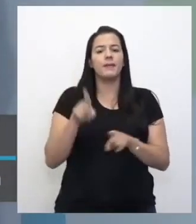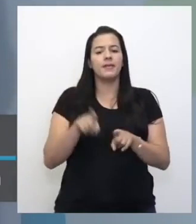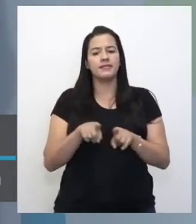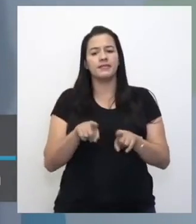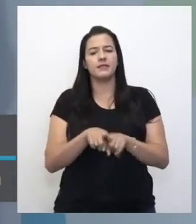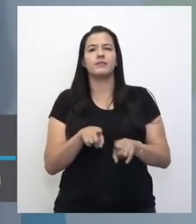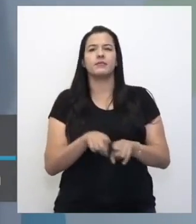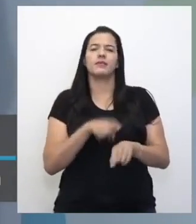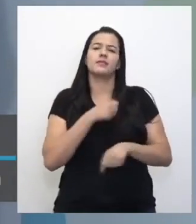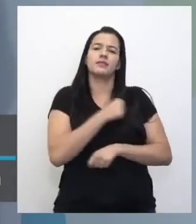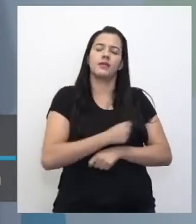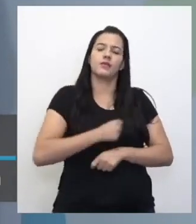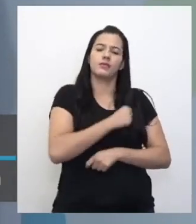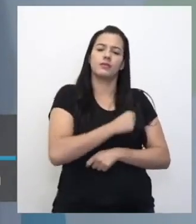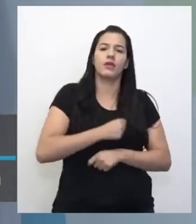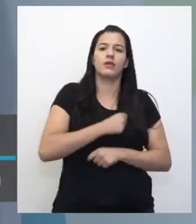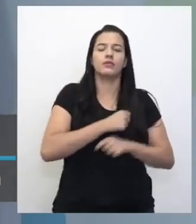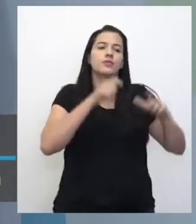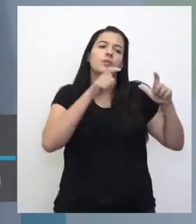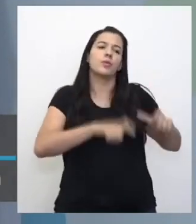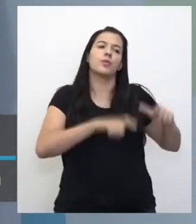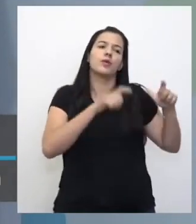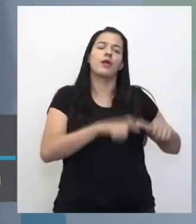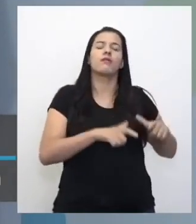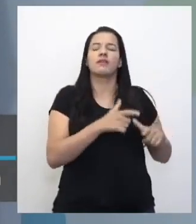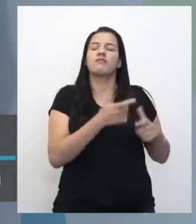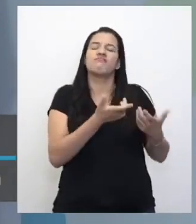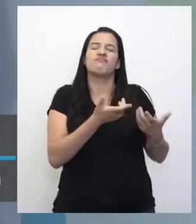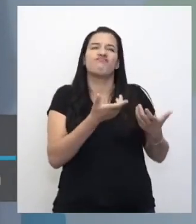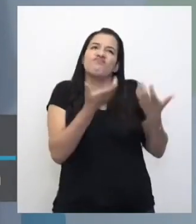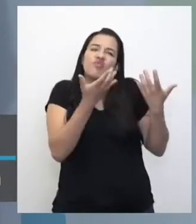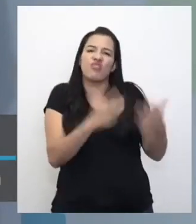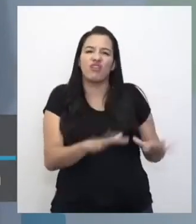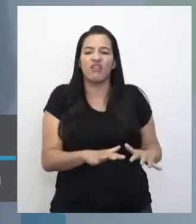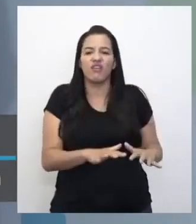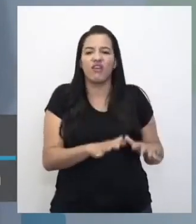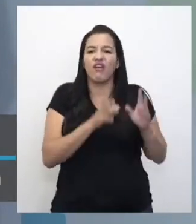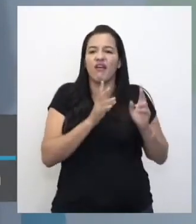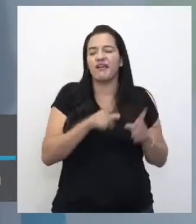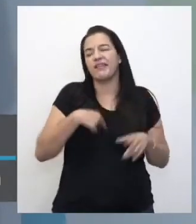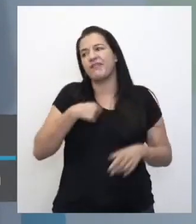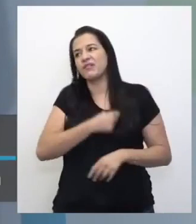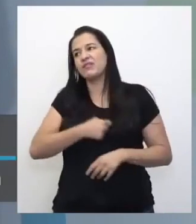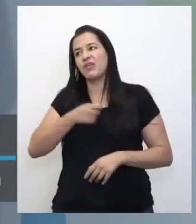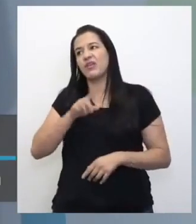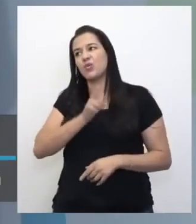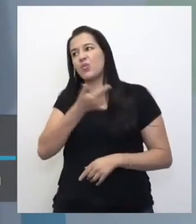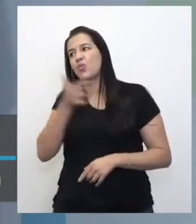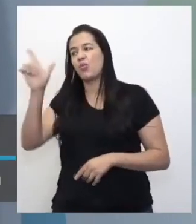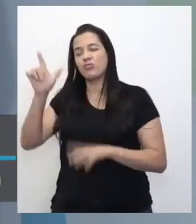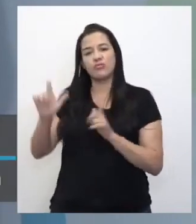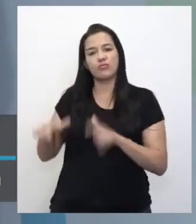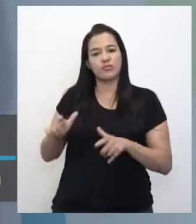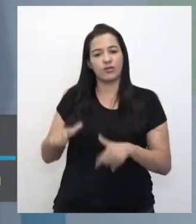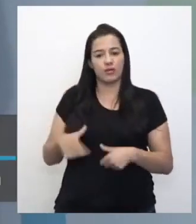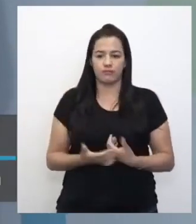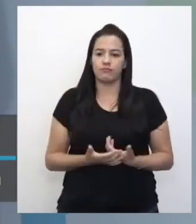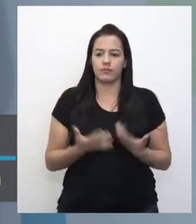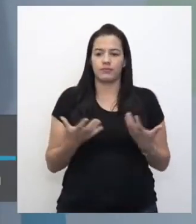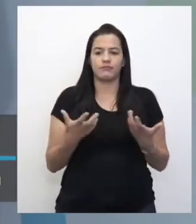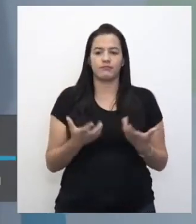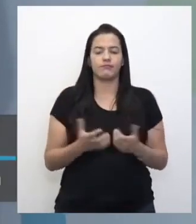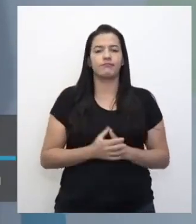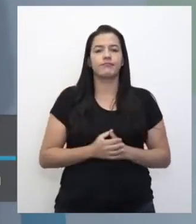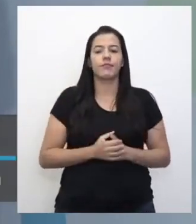saudade por ele não estar no local que ele queria, né? Esse poema foi composto pelo Gonçalves Dias, ele estava em Portugal, sentindo saudade, né,